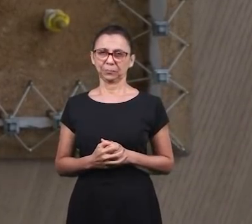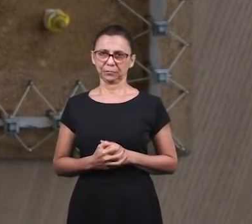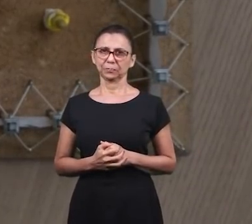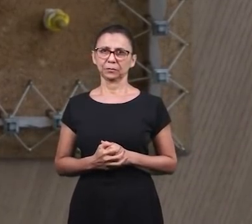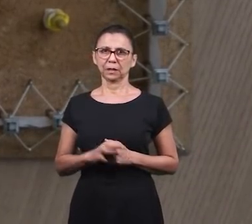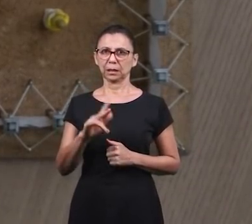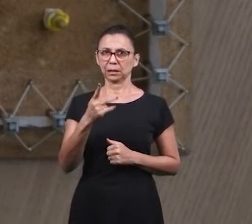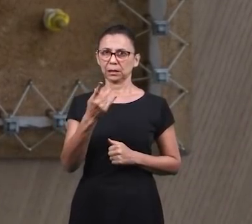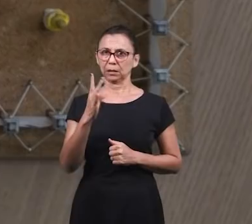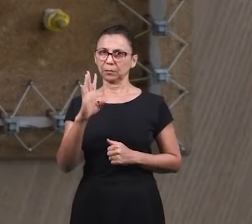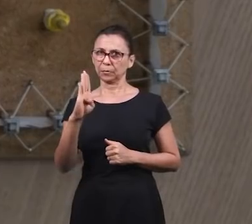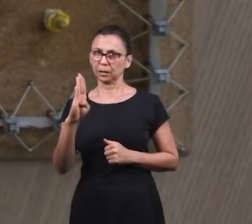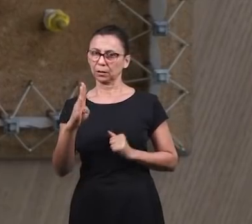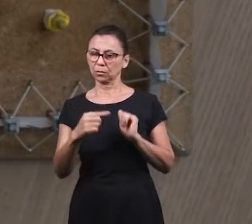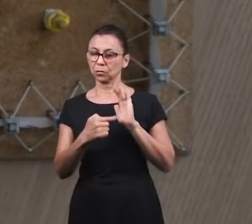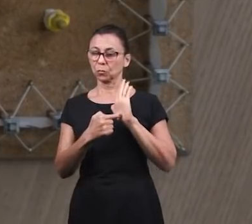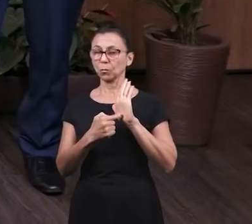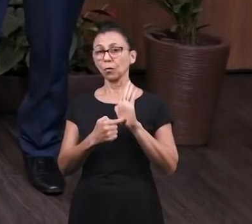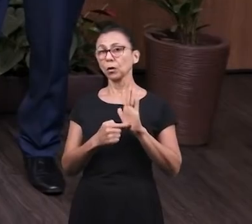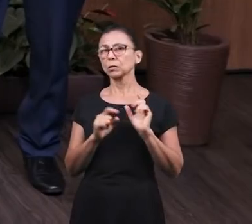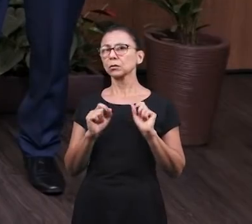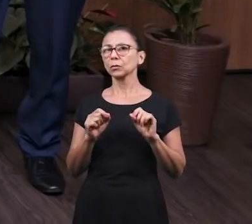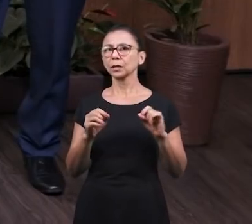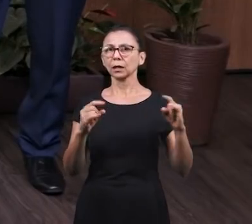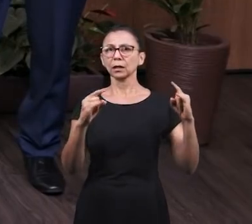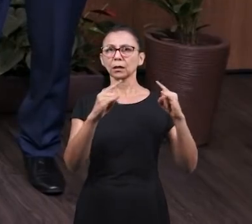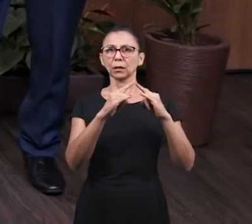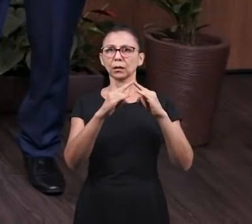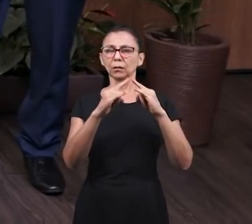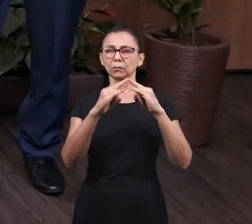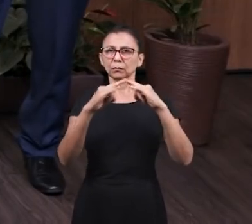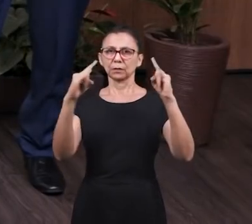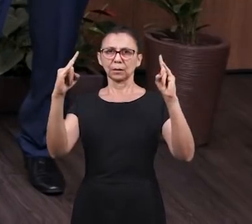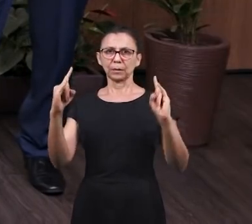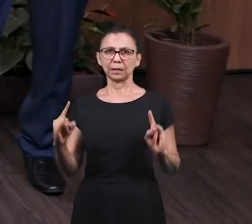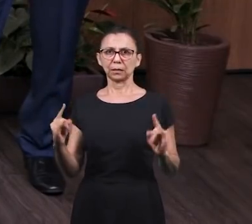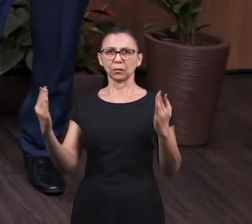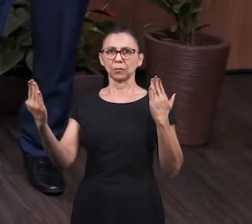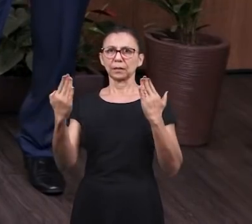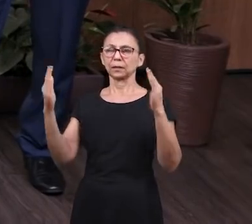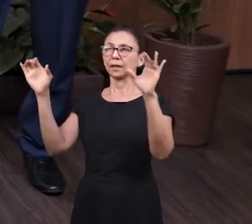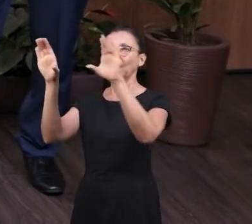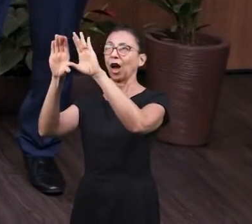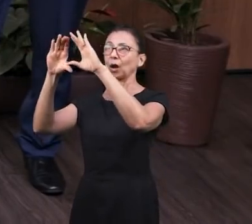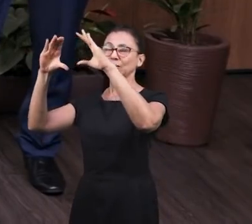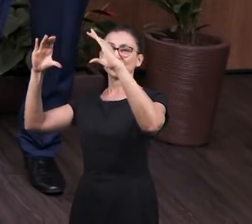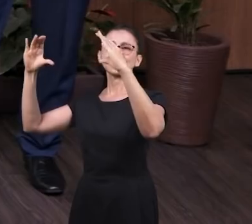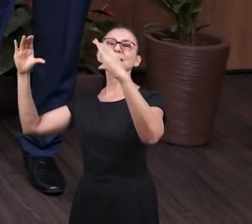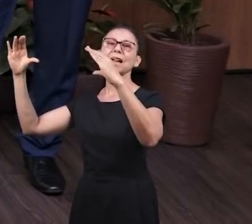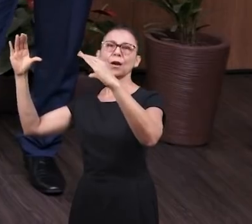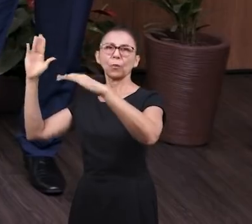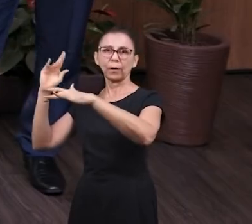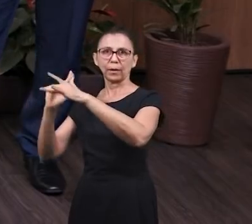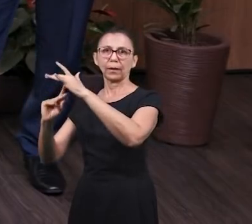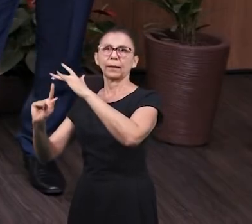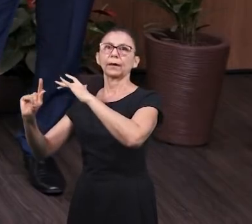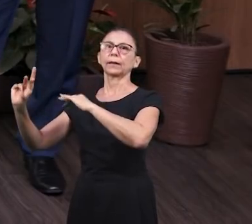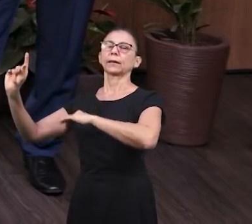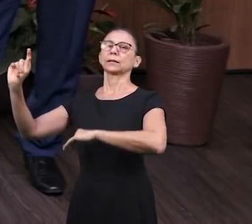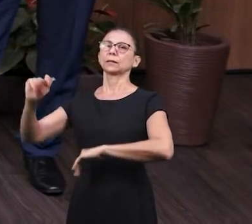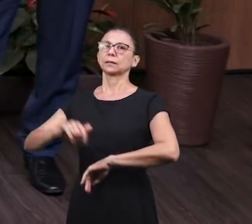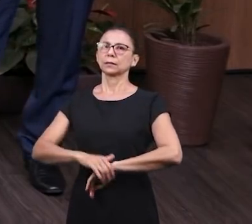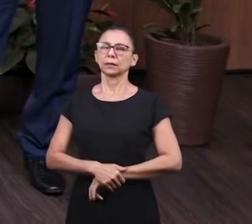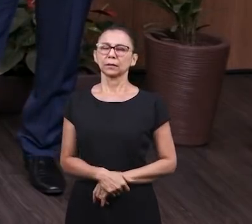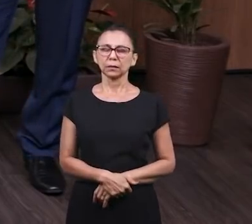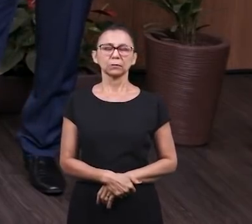do santuário, isto é, o tabernáculo celestial. Amém. Glórias a Deus.